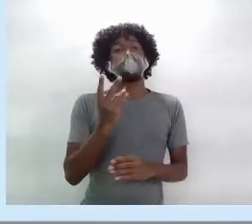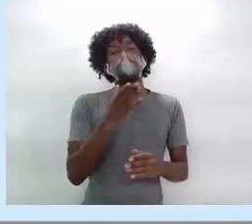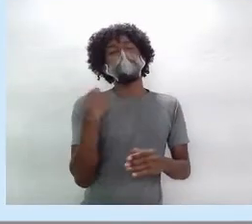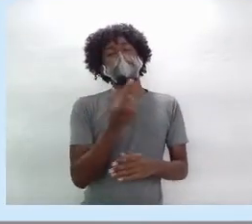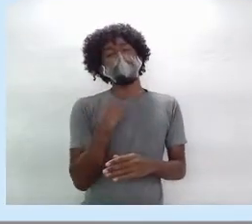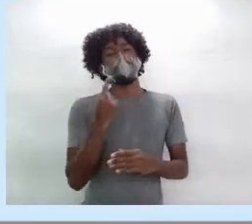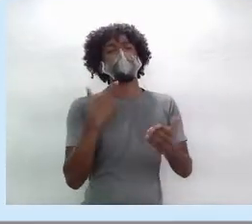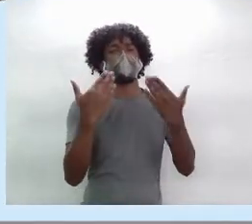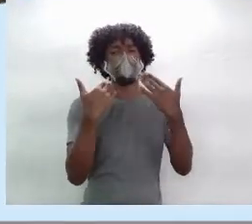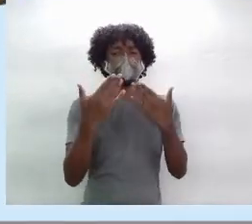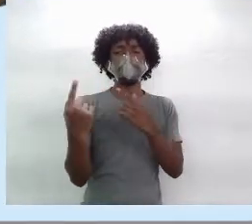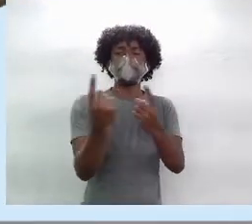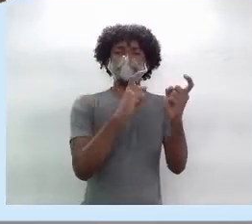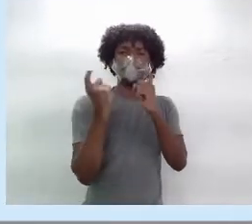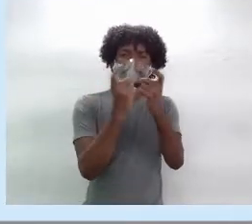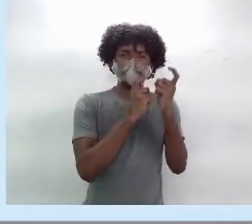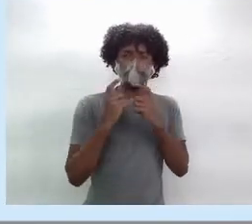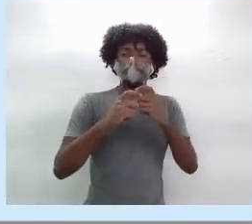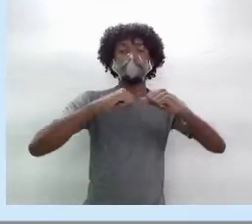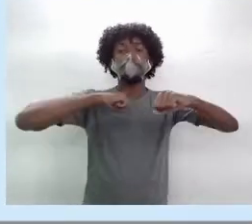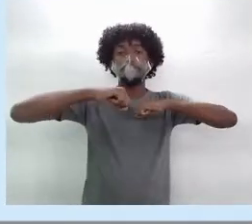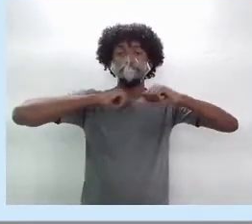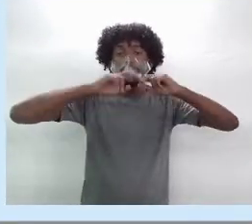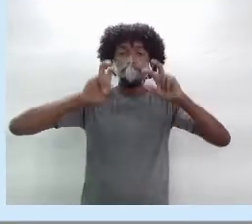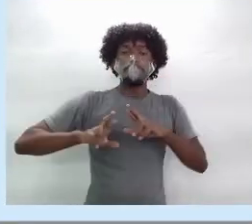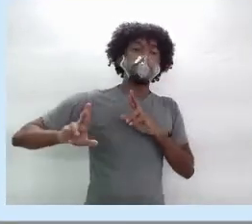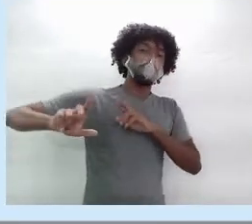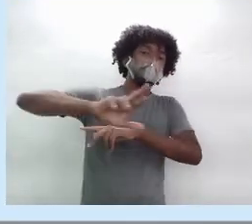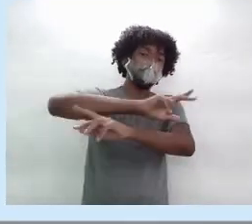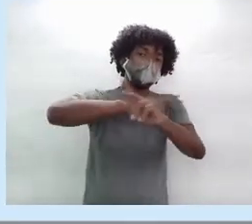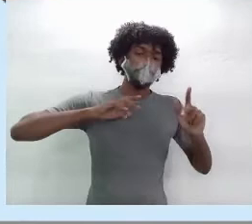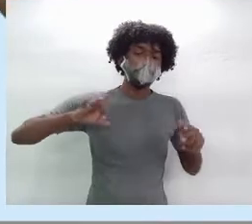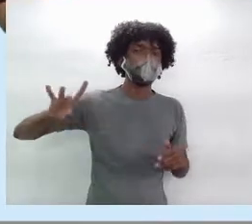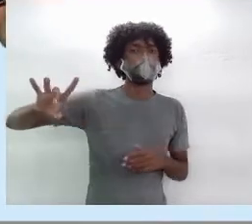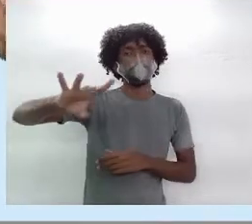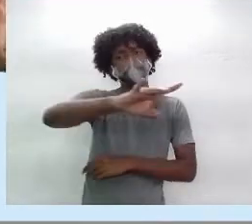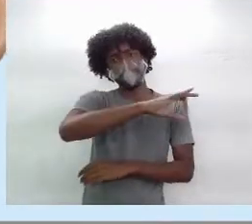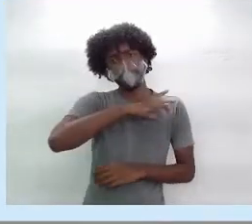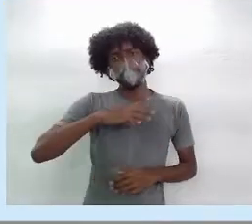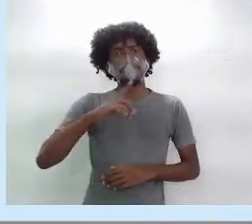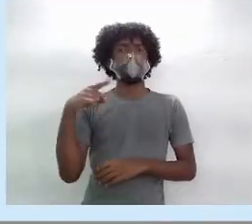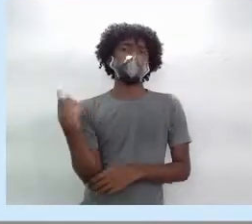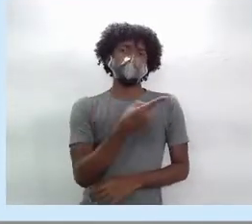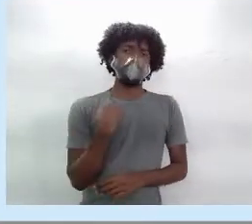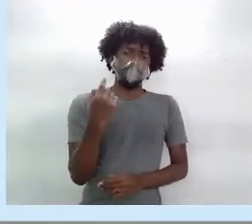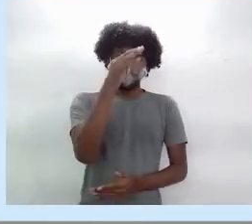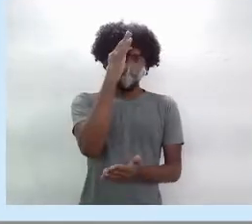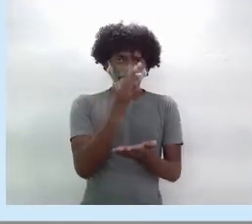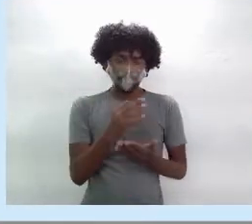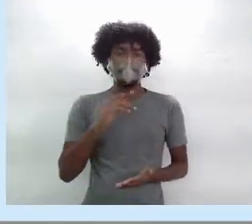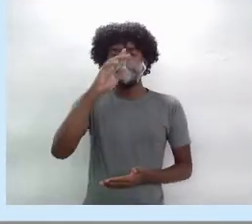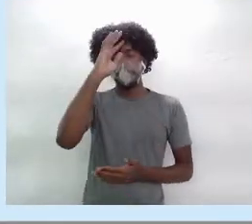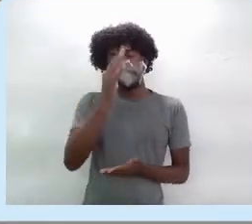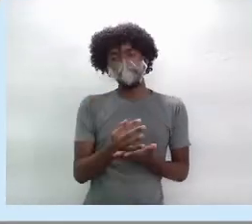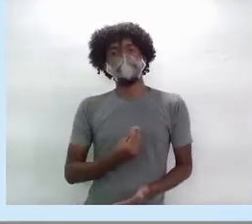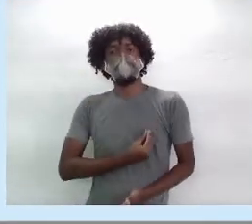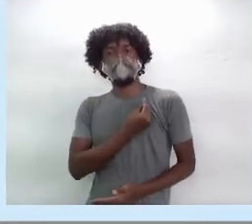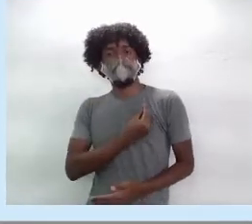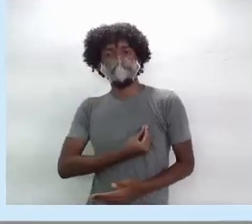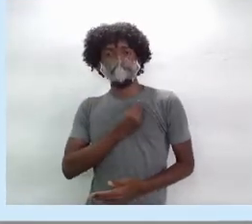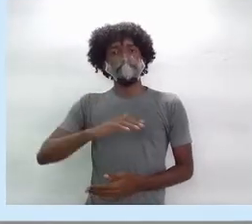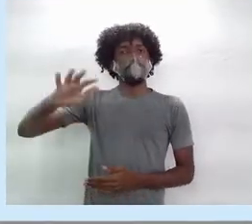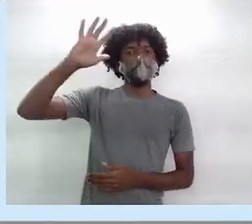a questão das diferenças, a questão de cada doutrina, cada fé, cada filosofia de vida tem os